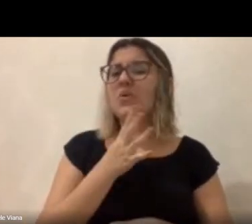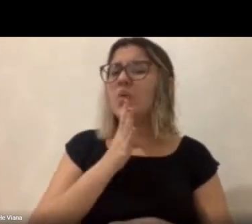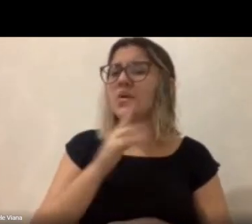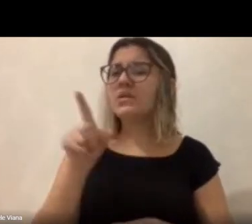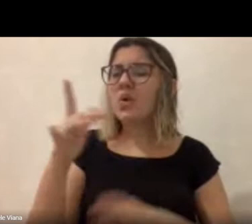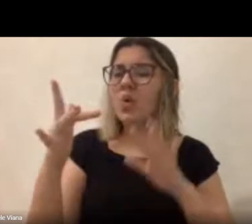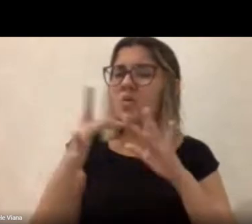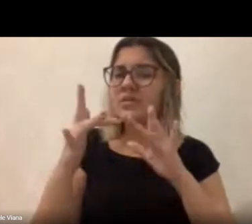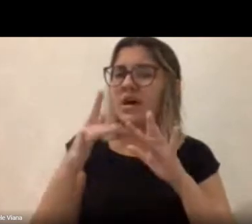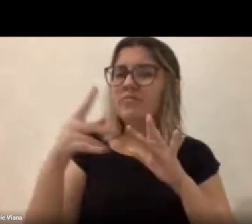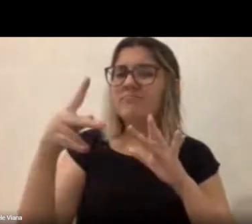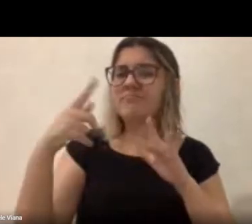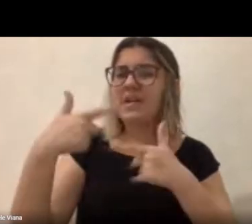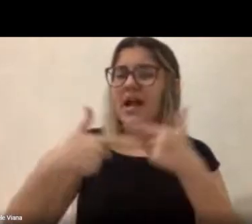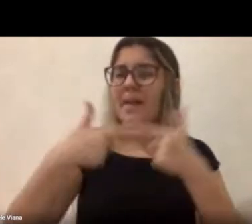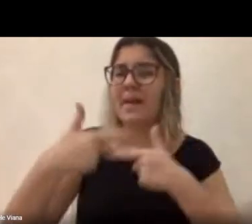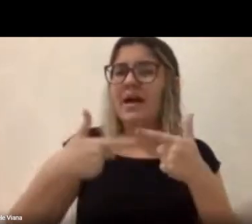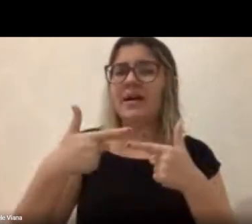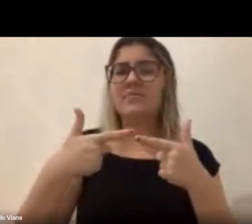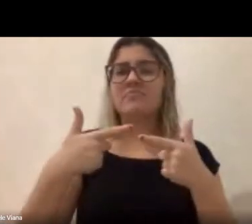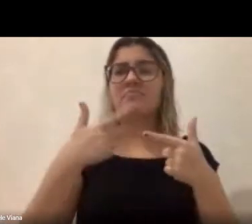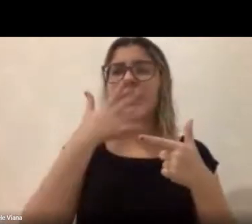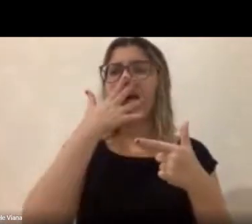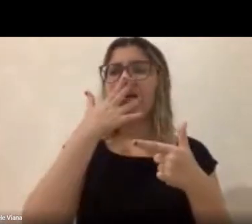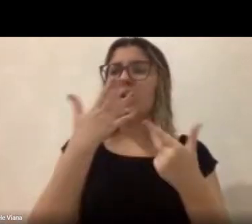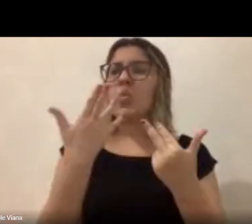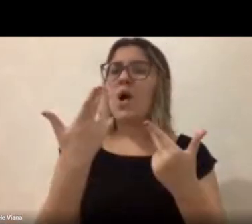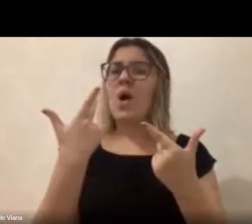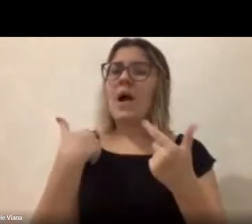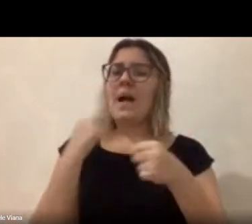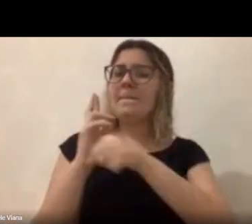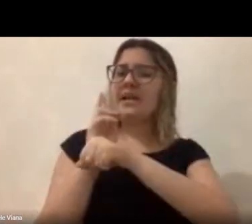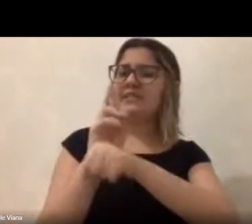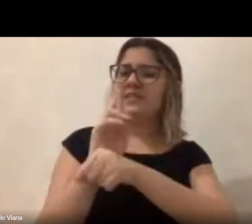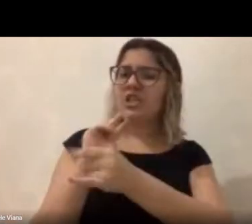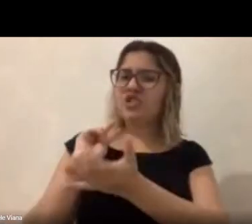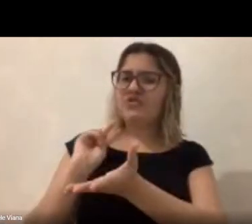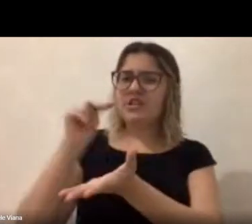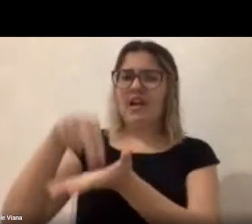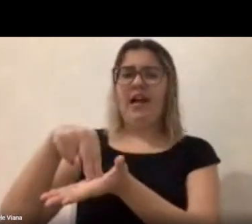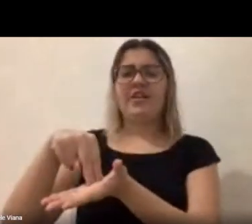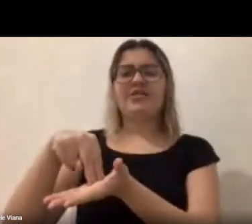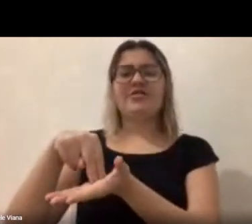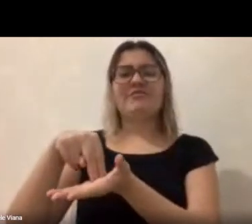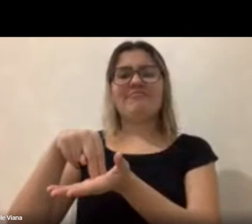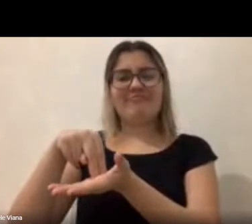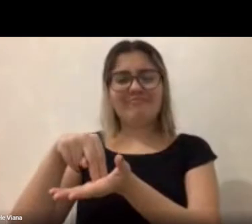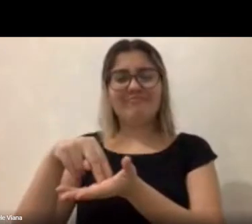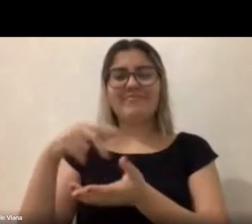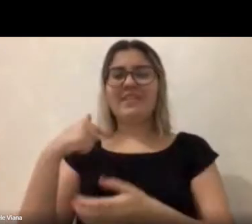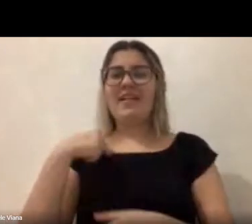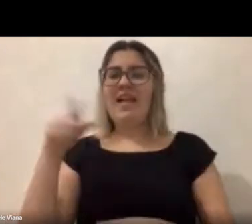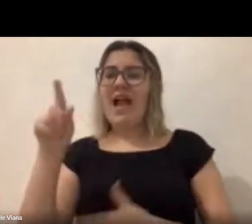coisa da representatividade, que a gente vai se representando e vai representando outros corpos e ajudando